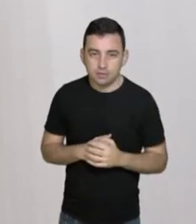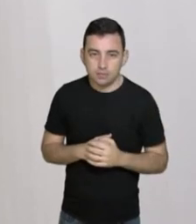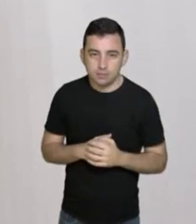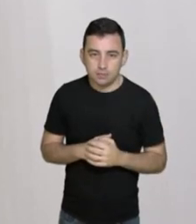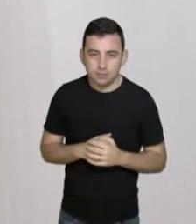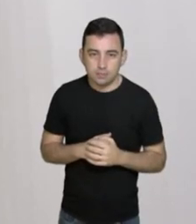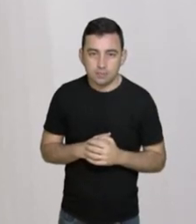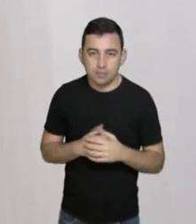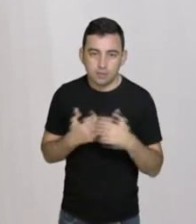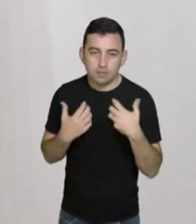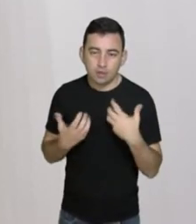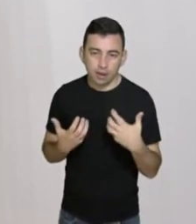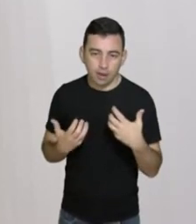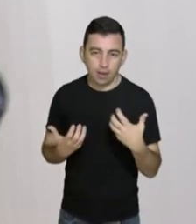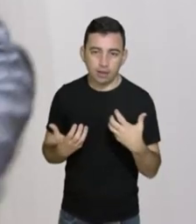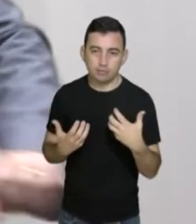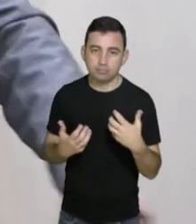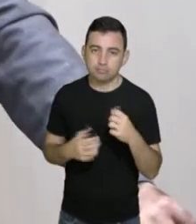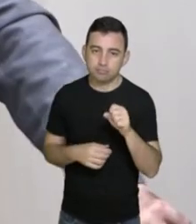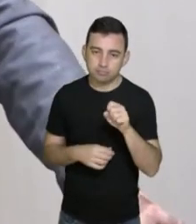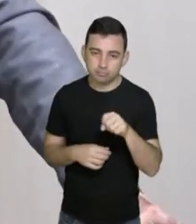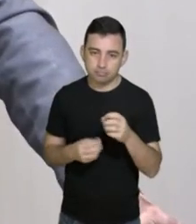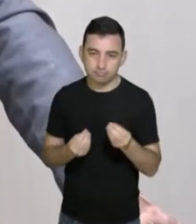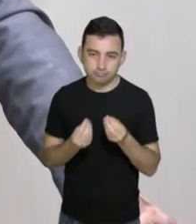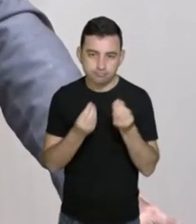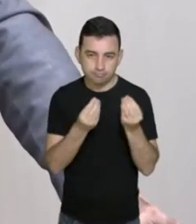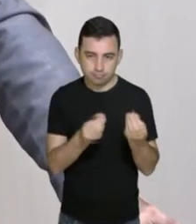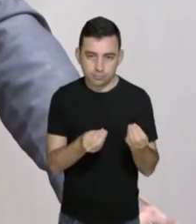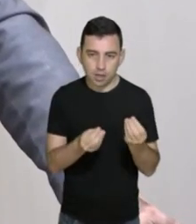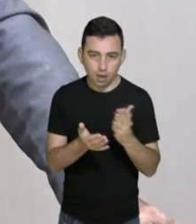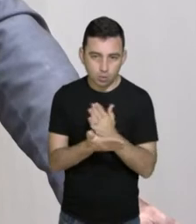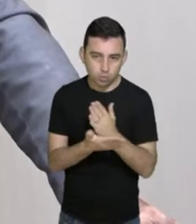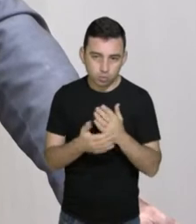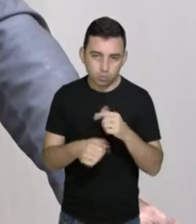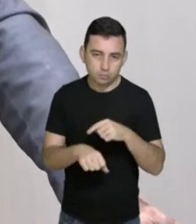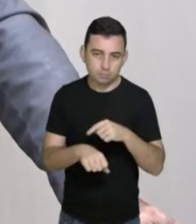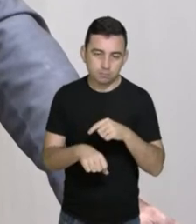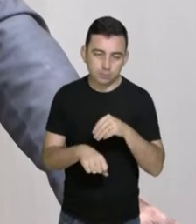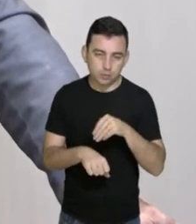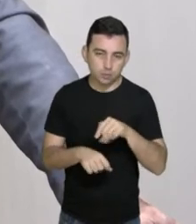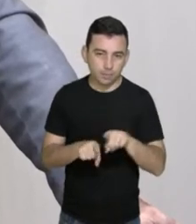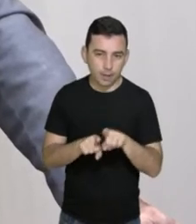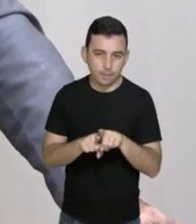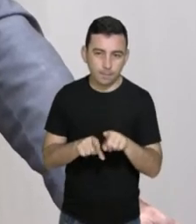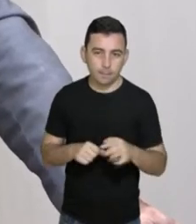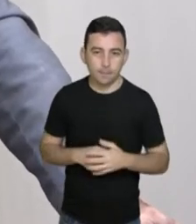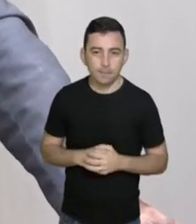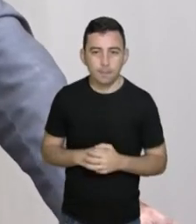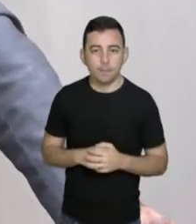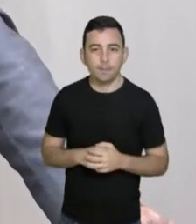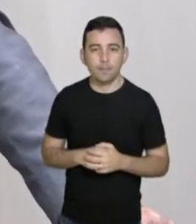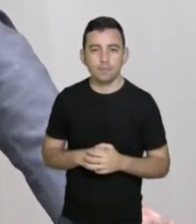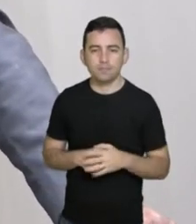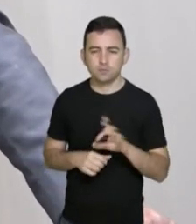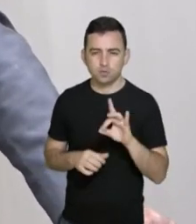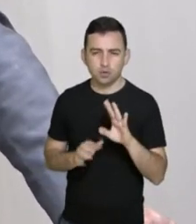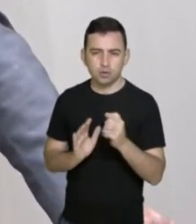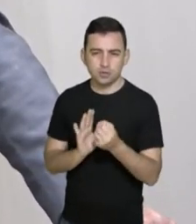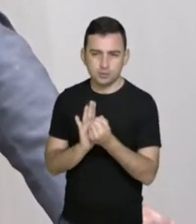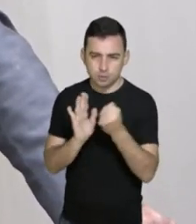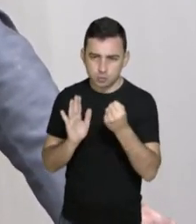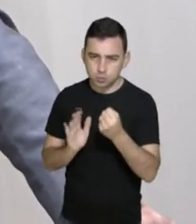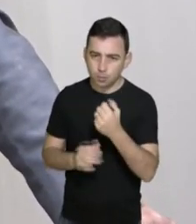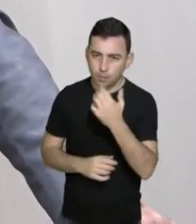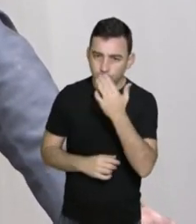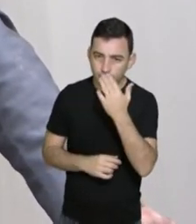eu quero sim lhe conceder alguns minutos também. Apenas para fazer um registro, presidente